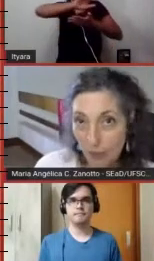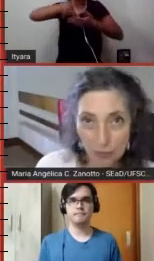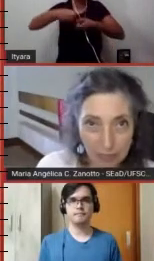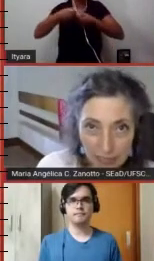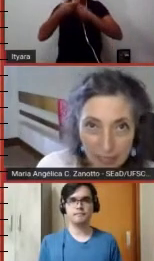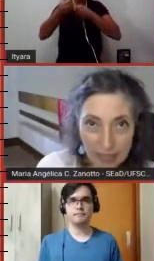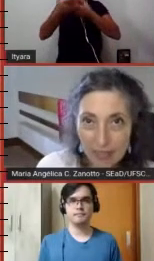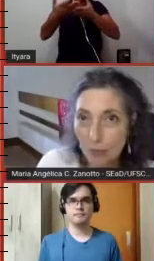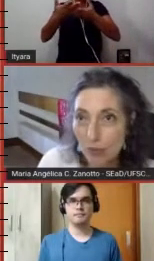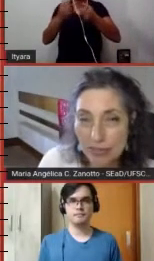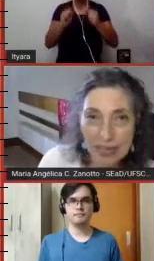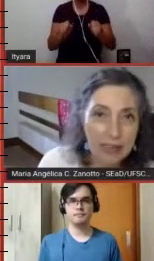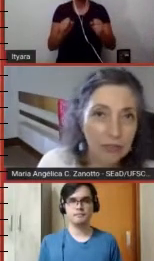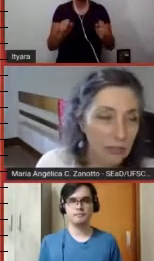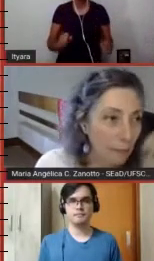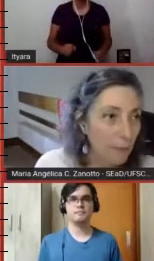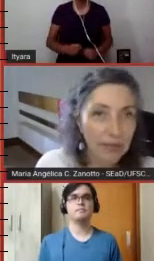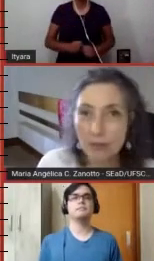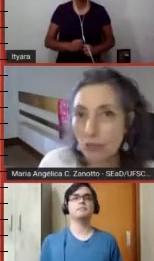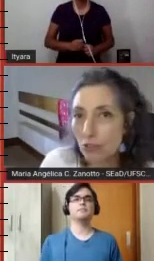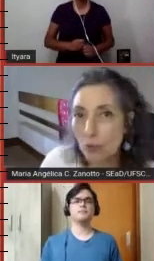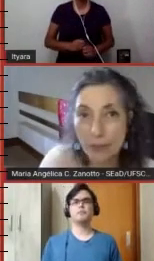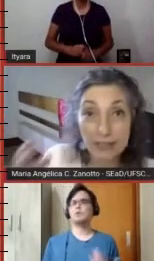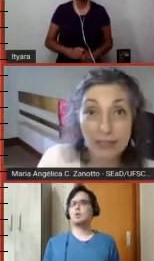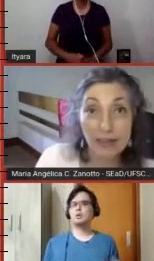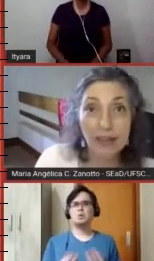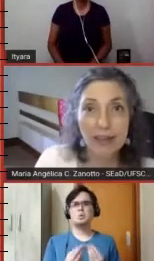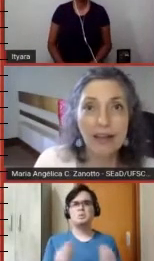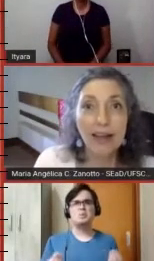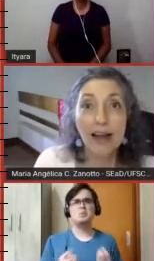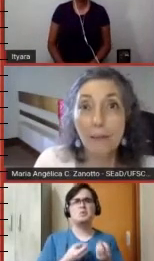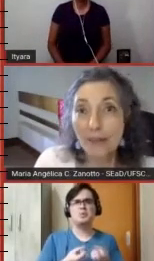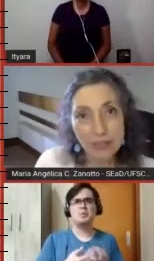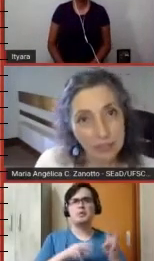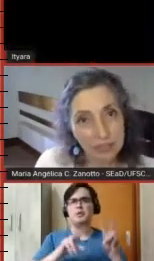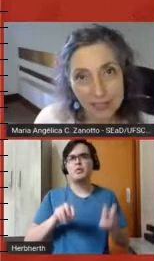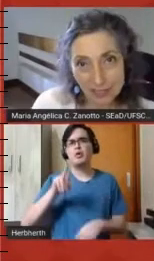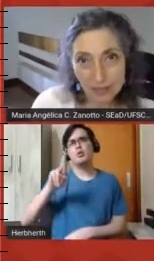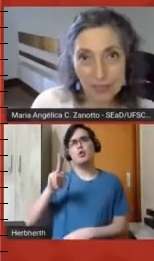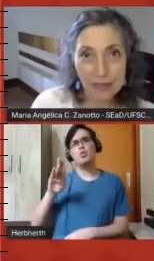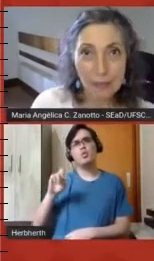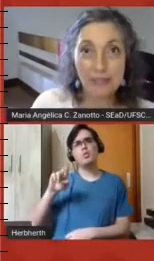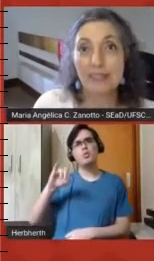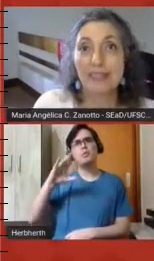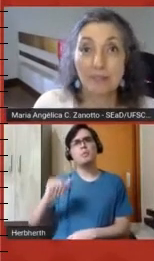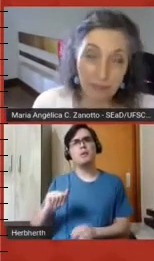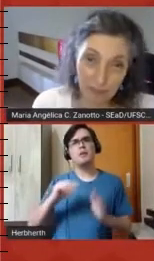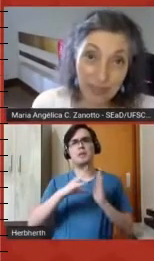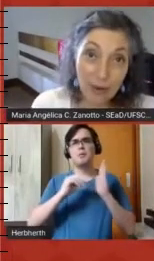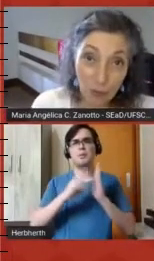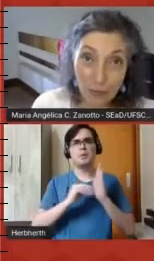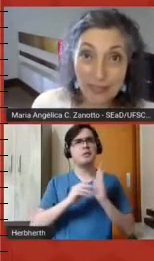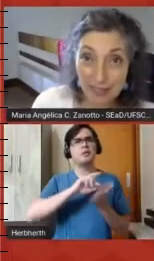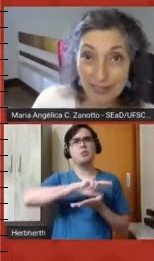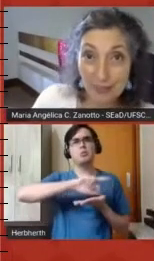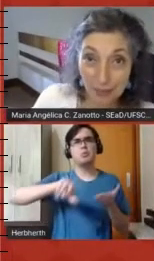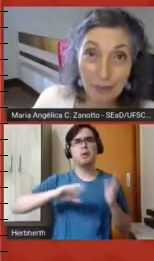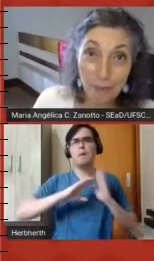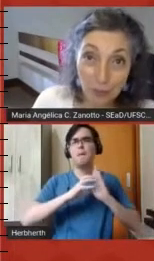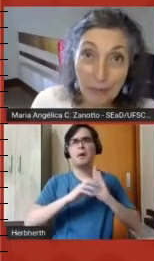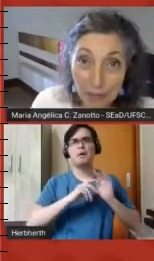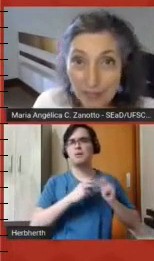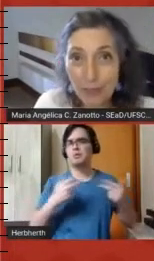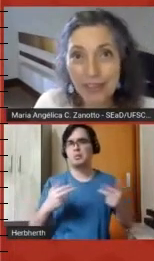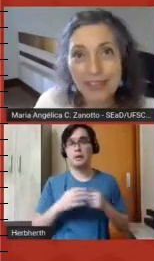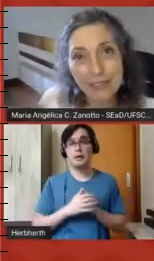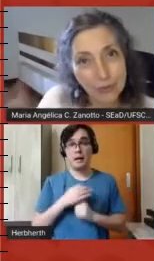que tem sobre rubricas e modelos e bancos de rubricas. A minha sugestão sempre é assim, e eu comecei também